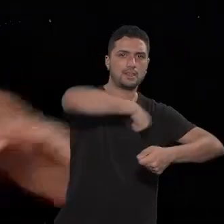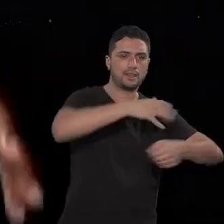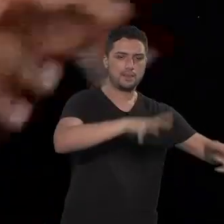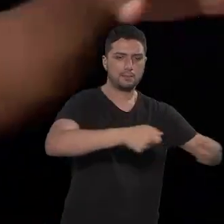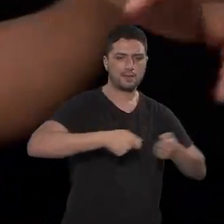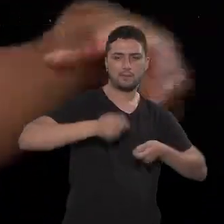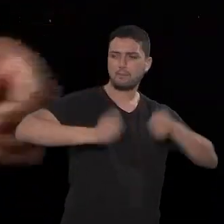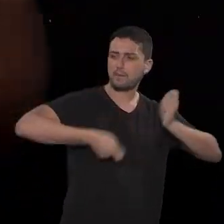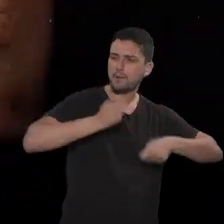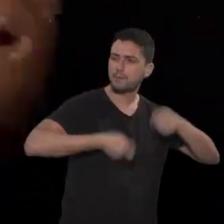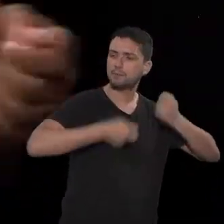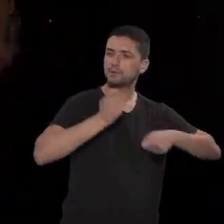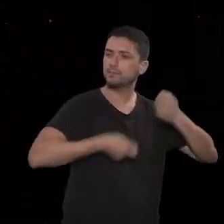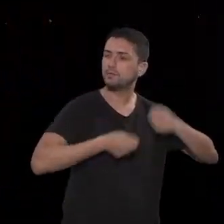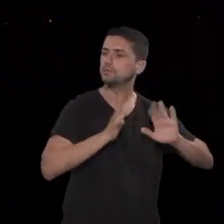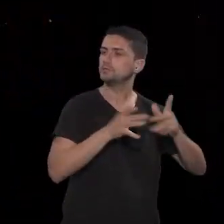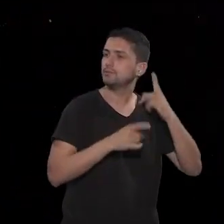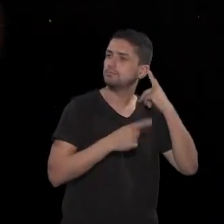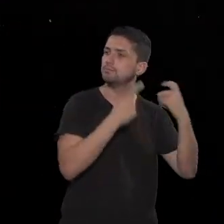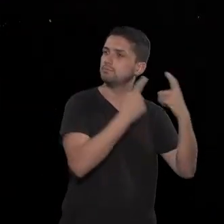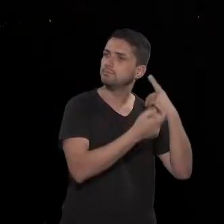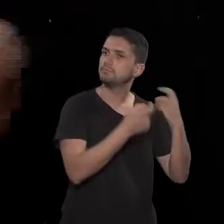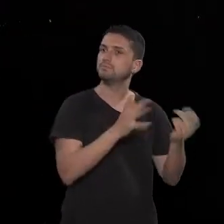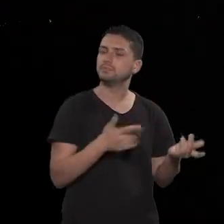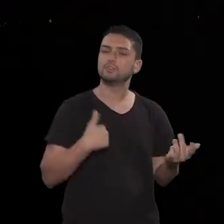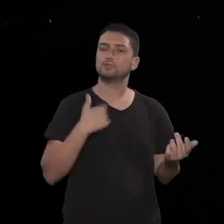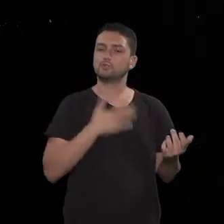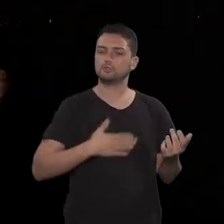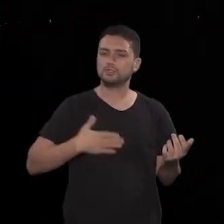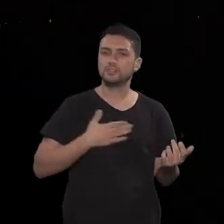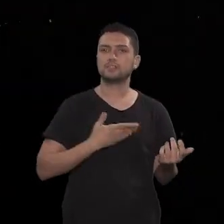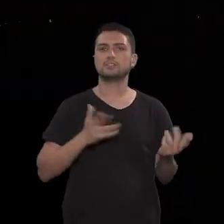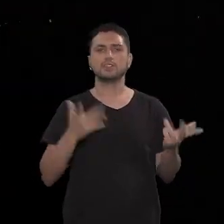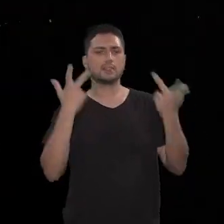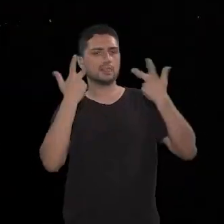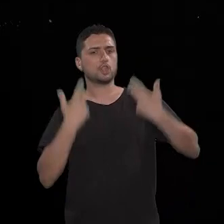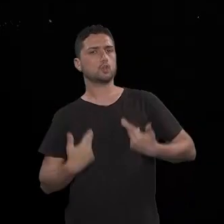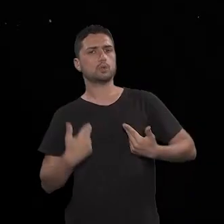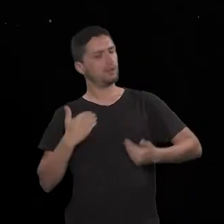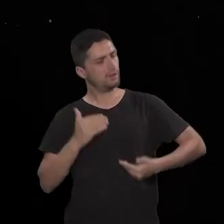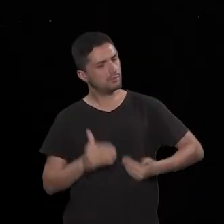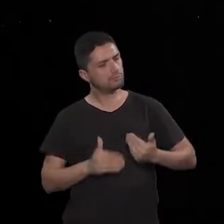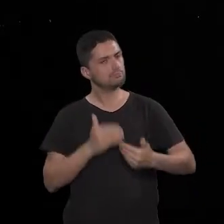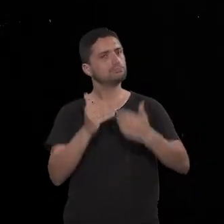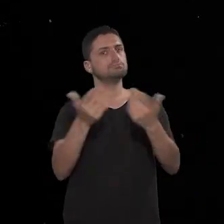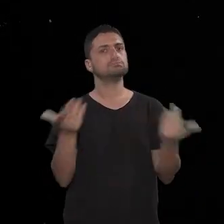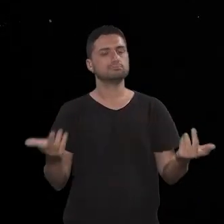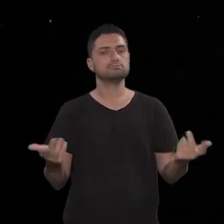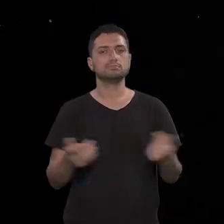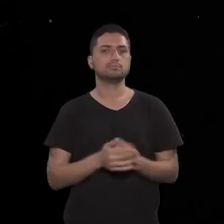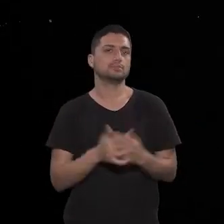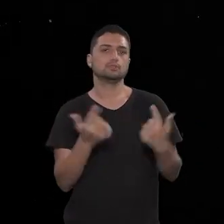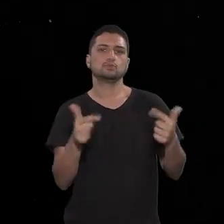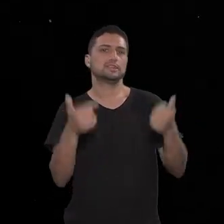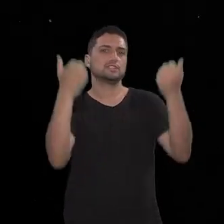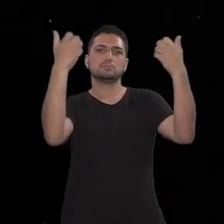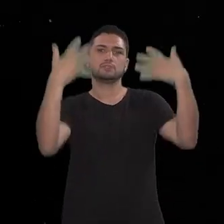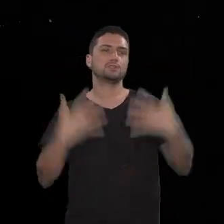latas, panelas da mamãe e já cantava, já tocava no ritmo, e isso veio naturalmente, né?